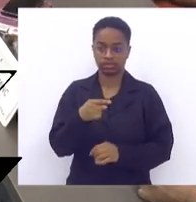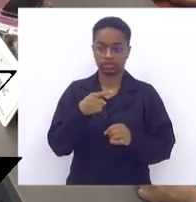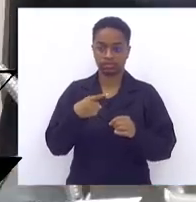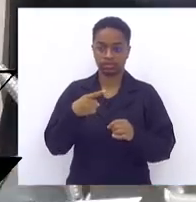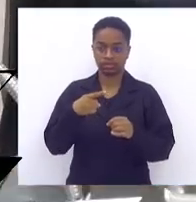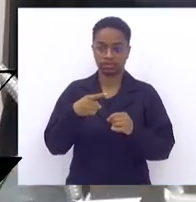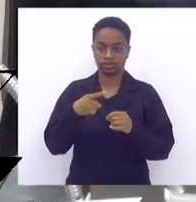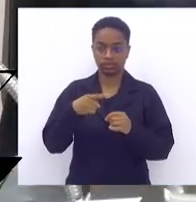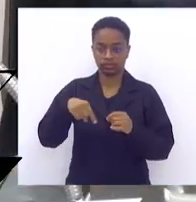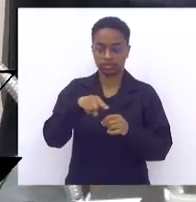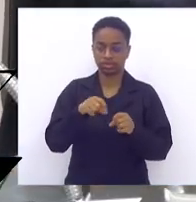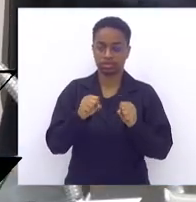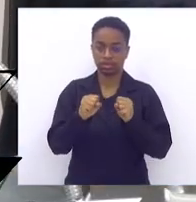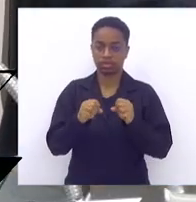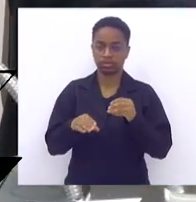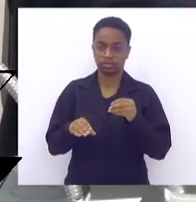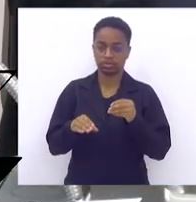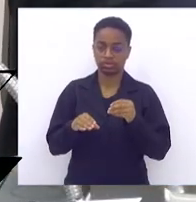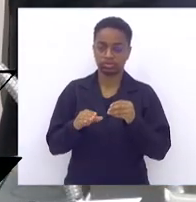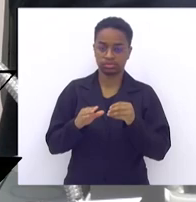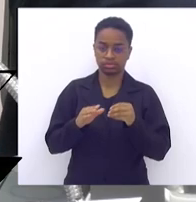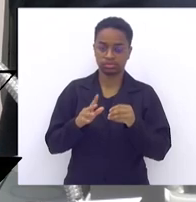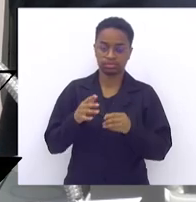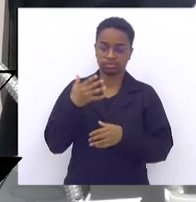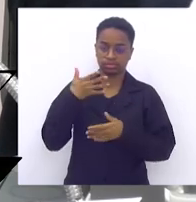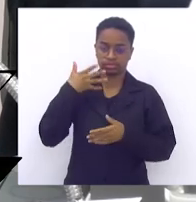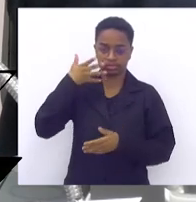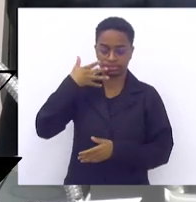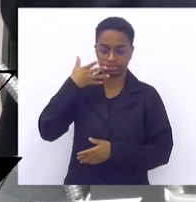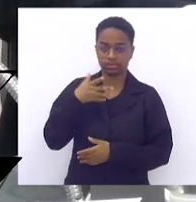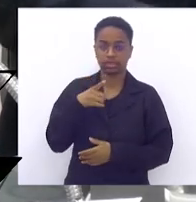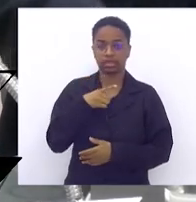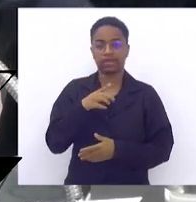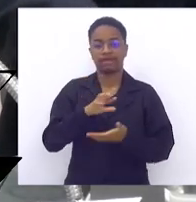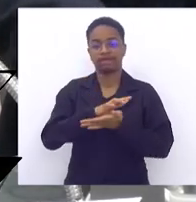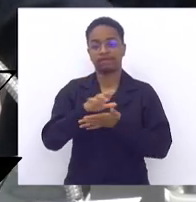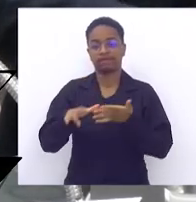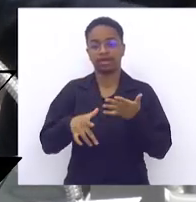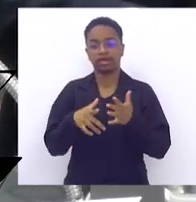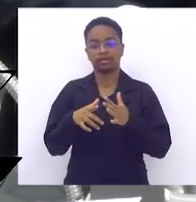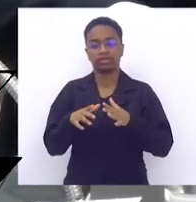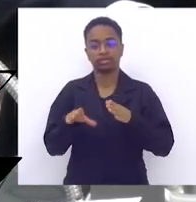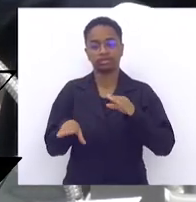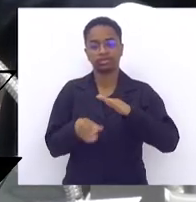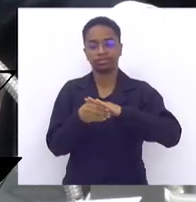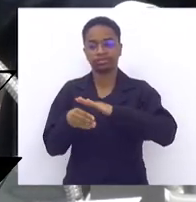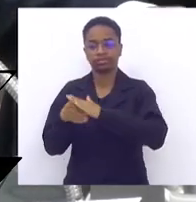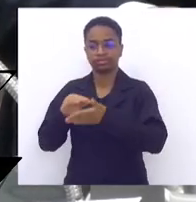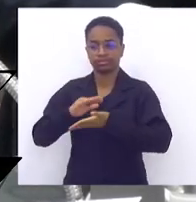muitas emendas alterando o artigo 4º. Então, a aglutinativa, a emenda 2